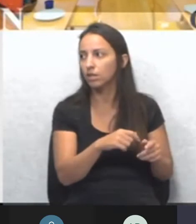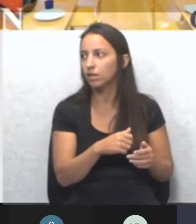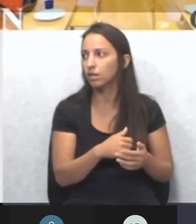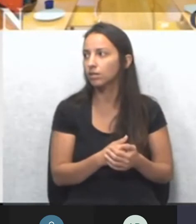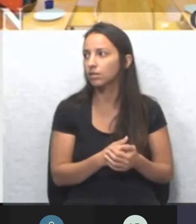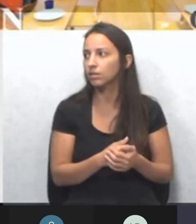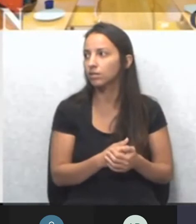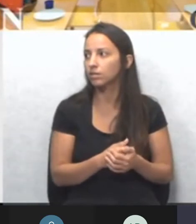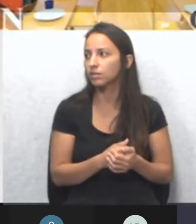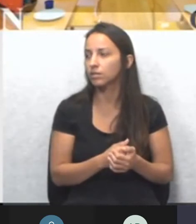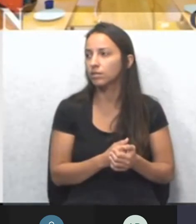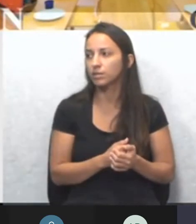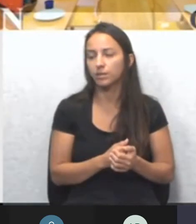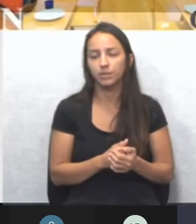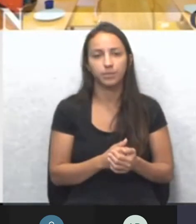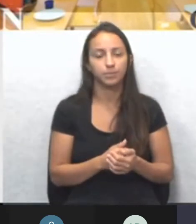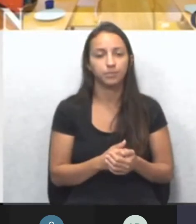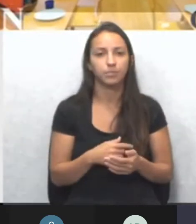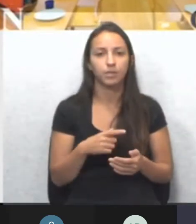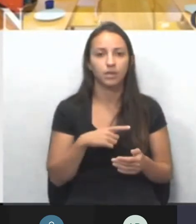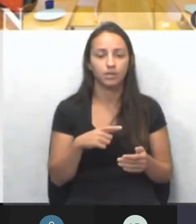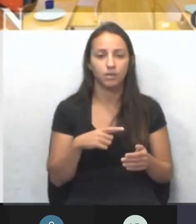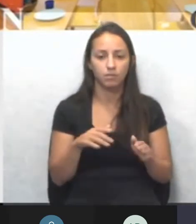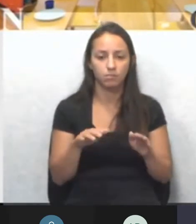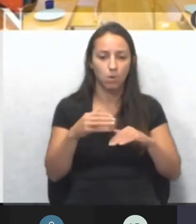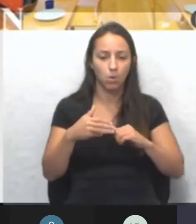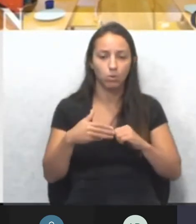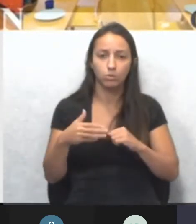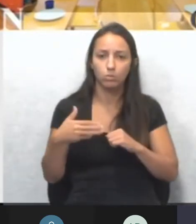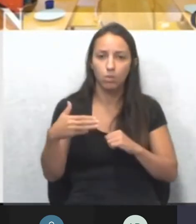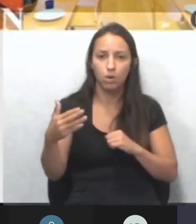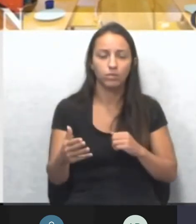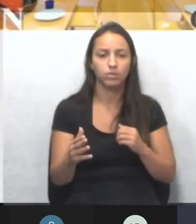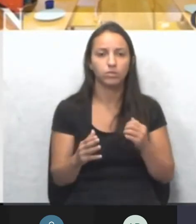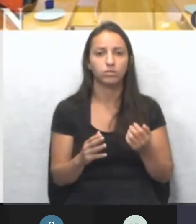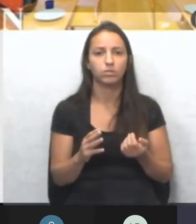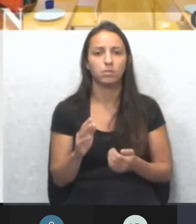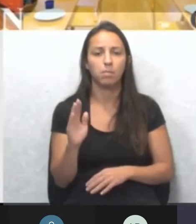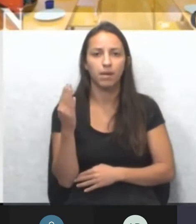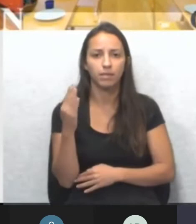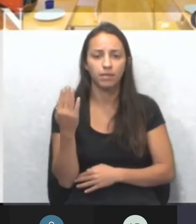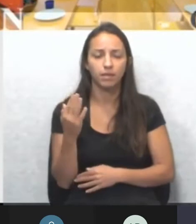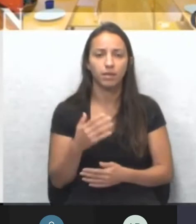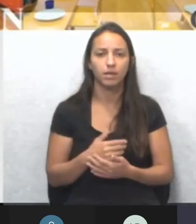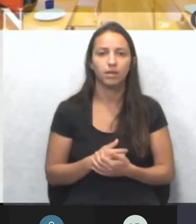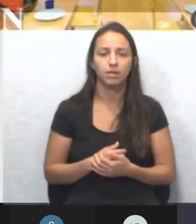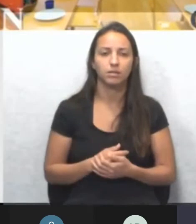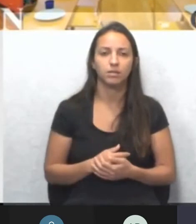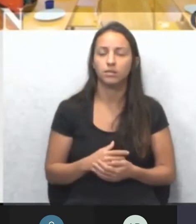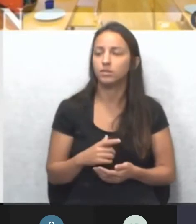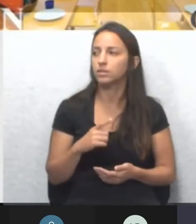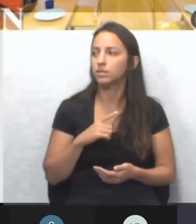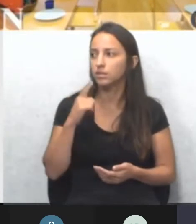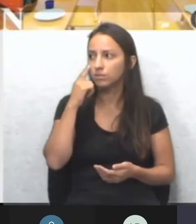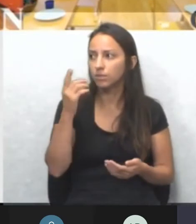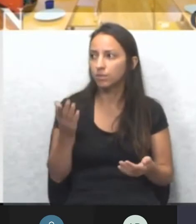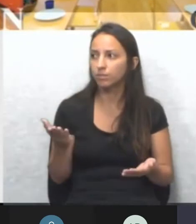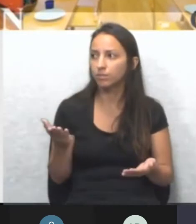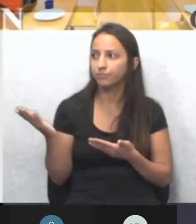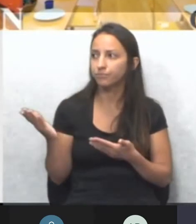na professora Doris falando, tem o mobiliário de madeira, tem detalhes de madeira também na estrutura